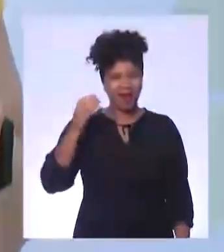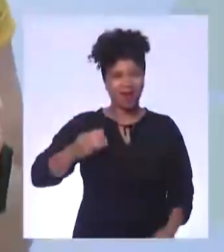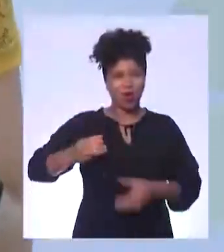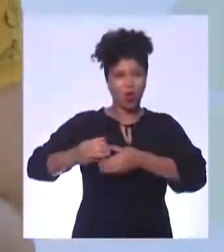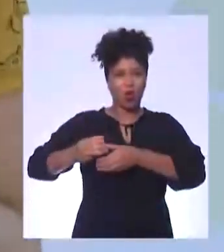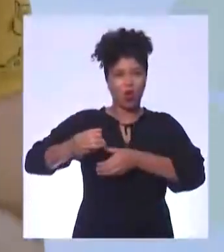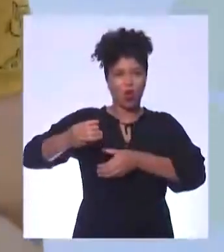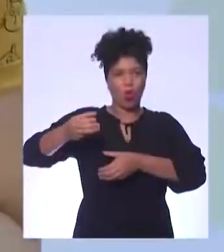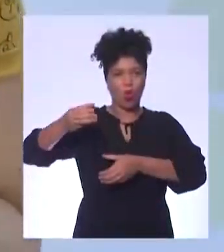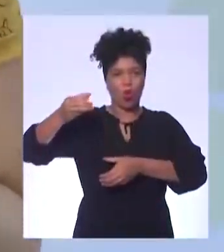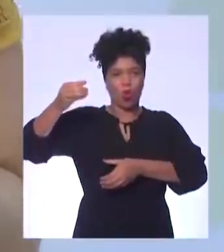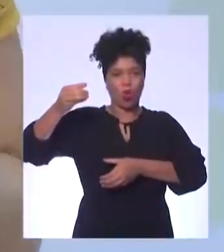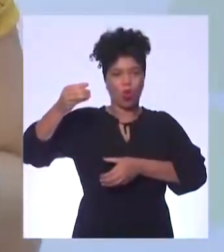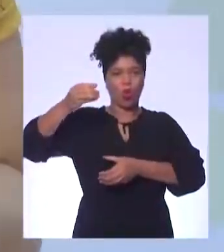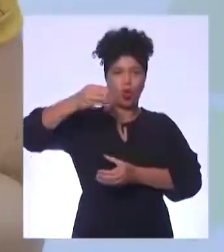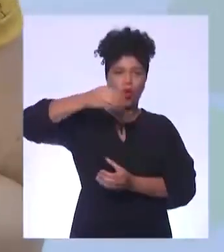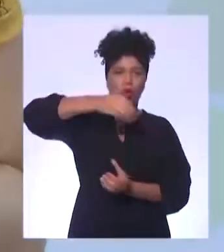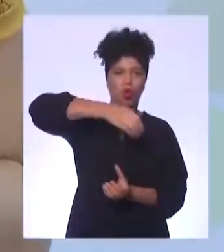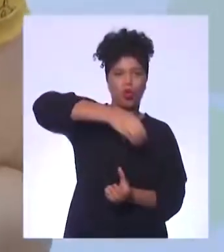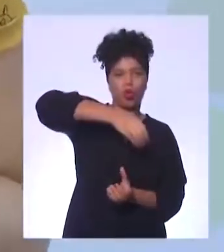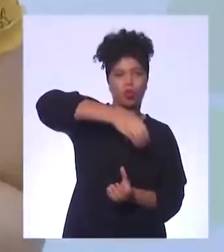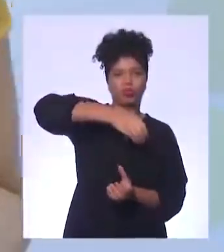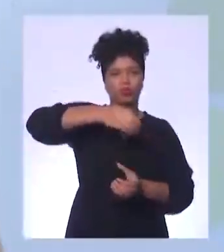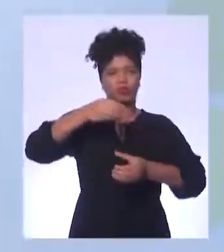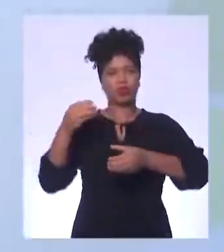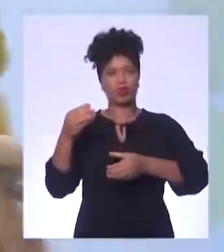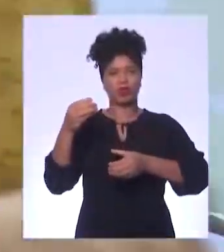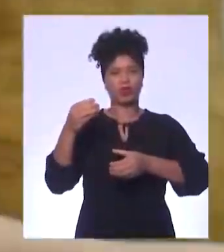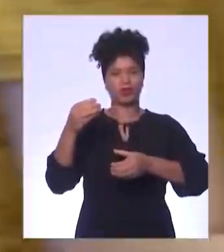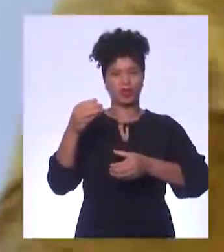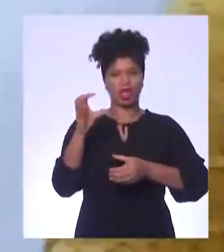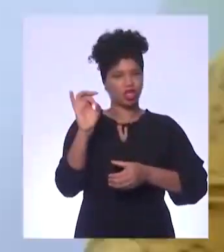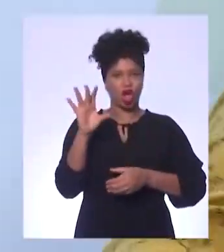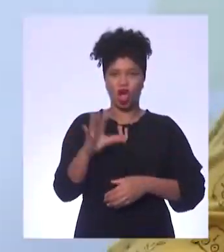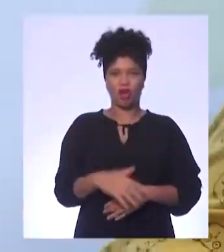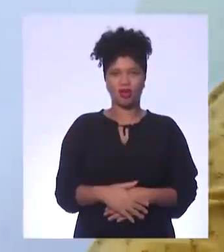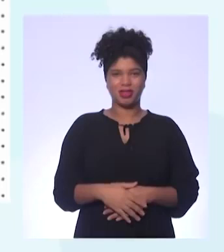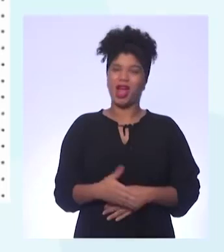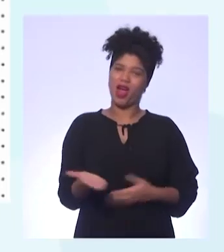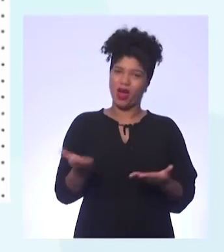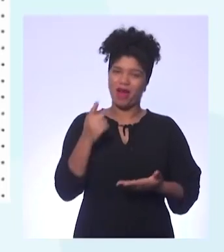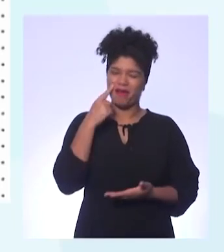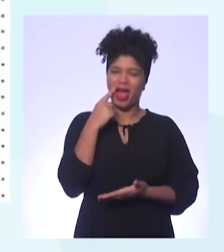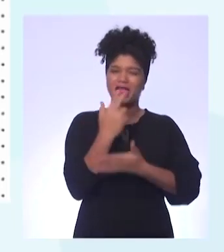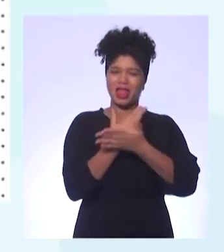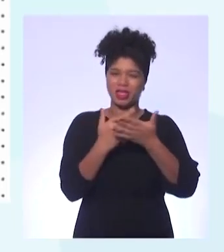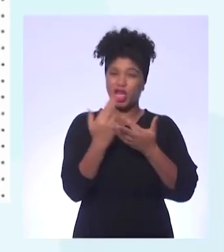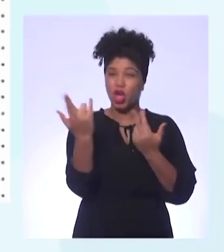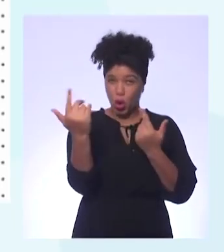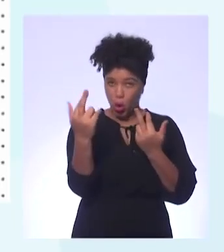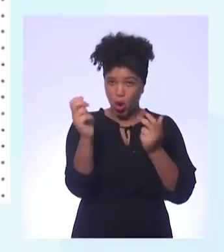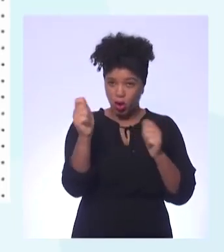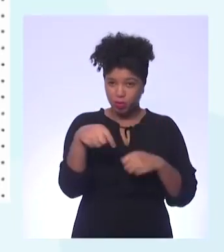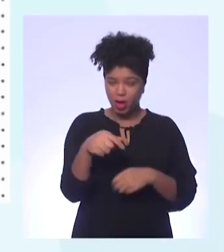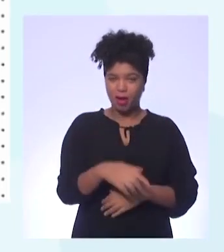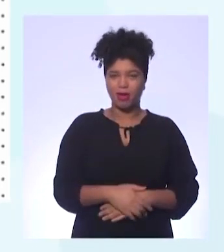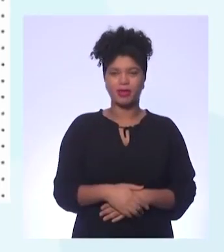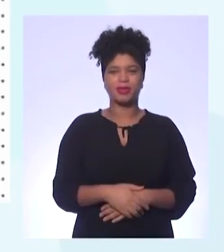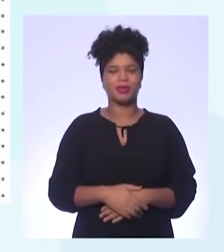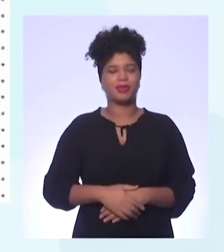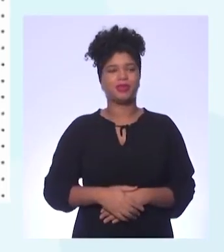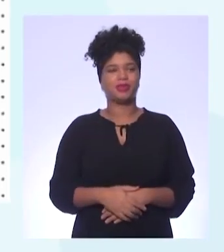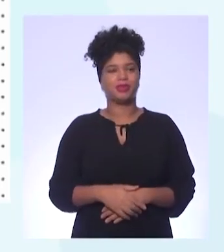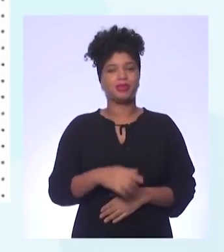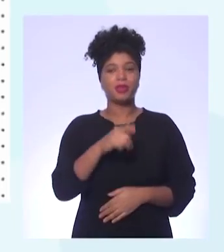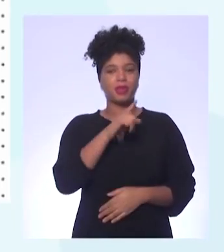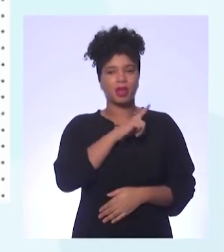giro de 90 graus no sentido horário, tá bom? Então, vamos lá para a tela, ó. A gente tem lá a nossa pontinha. Aí,